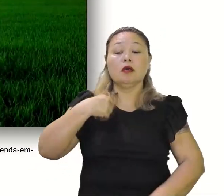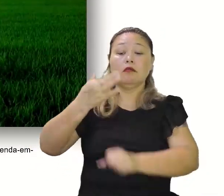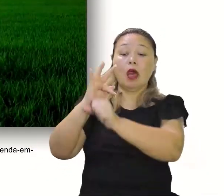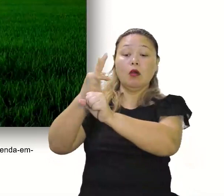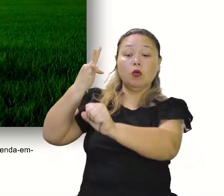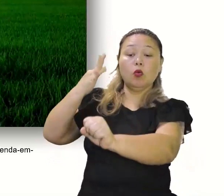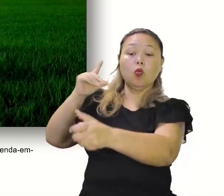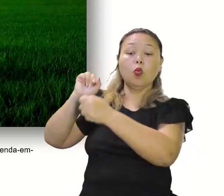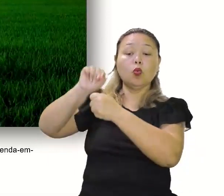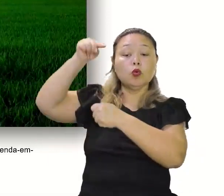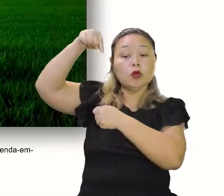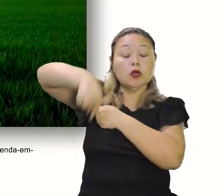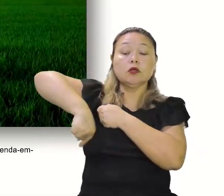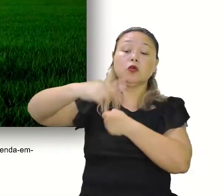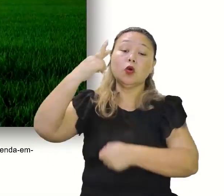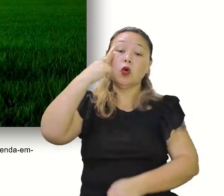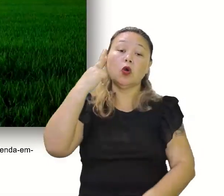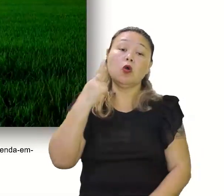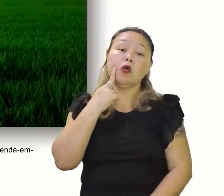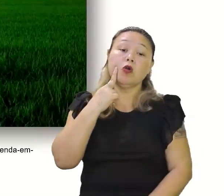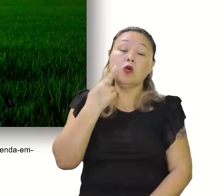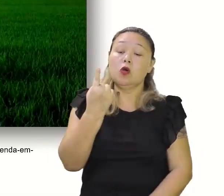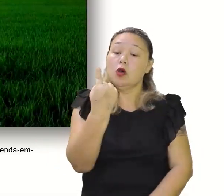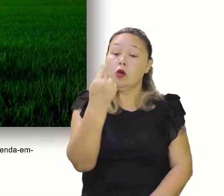em Rondônia com